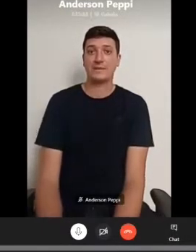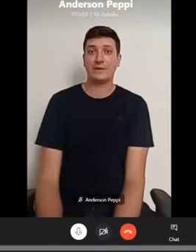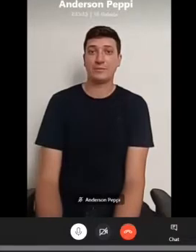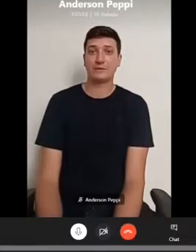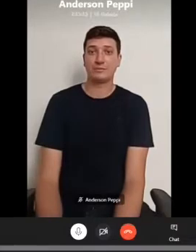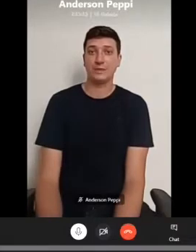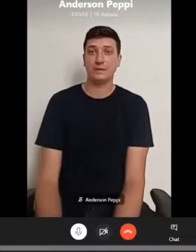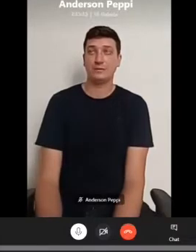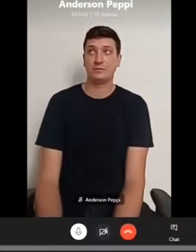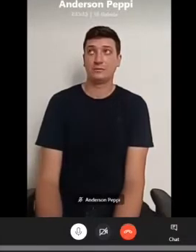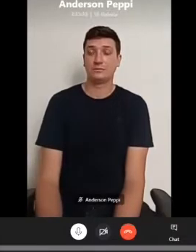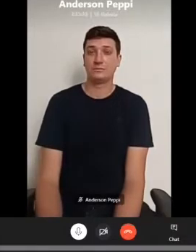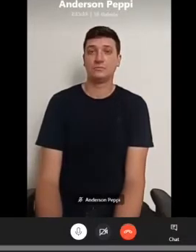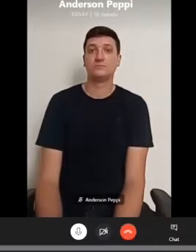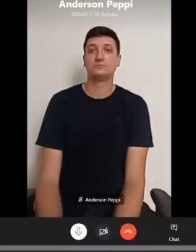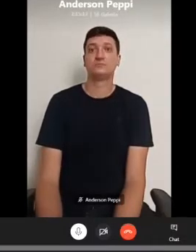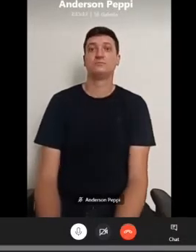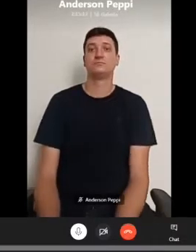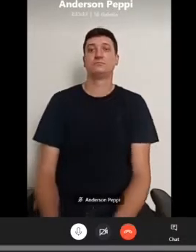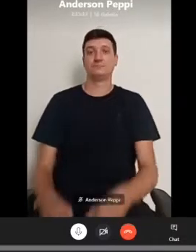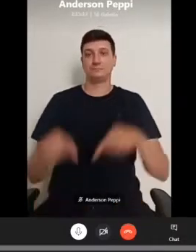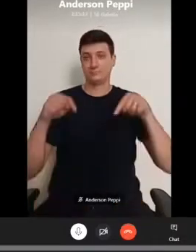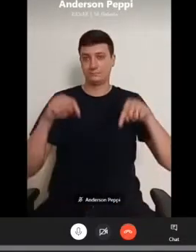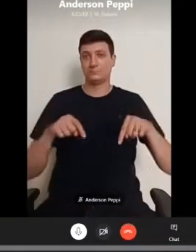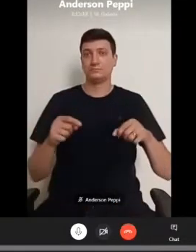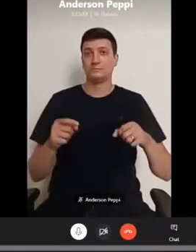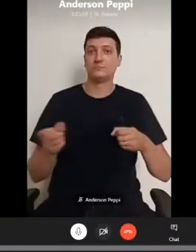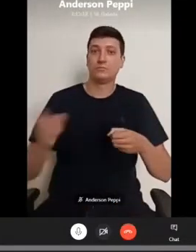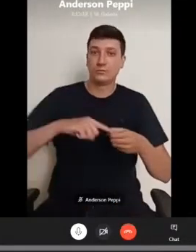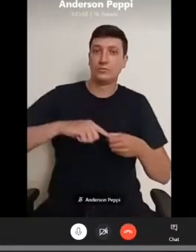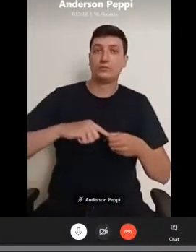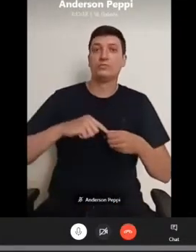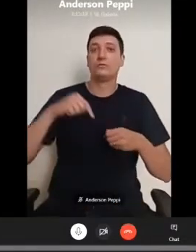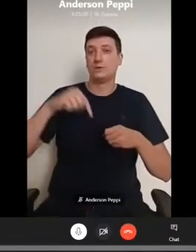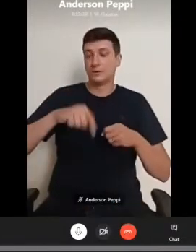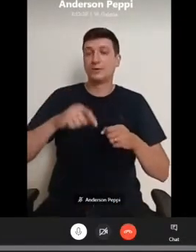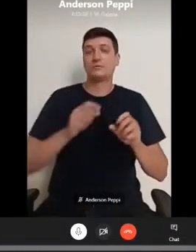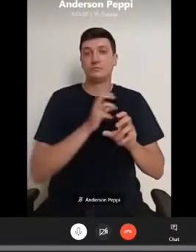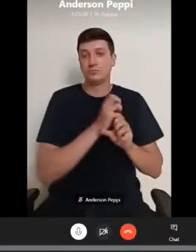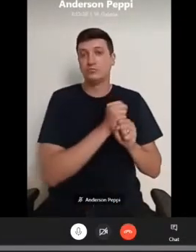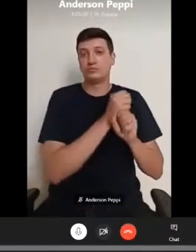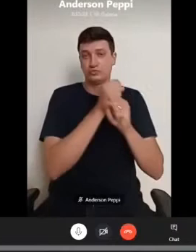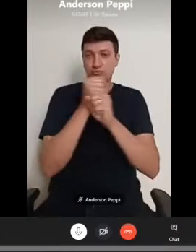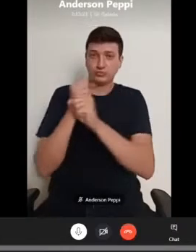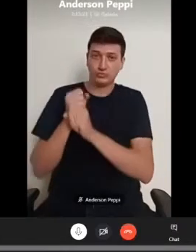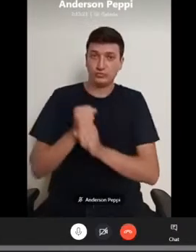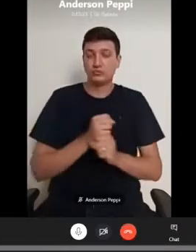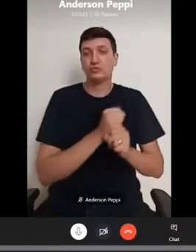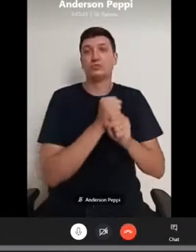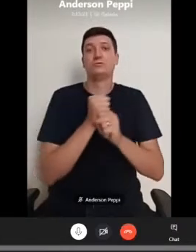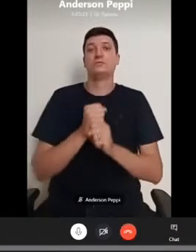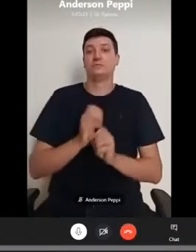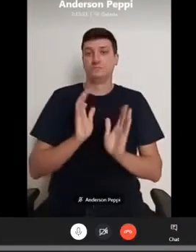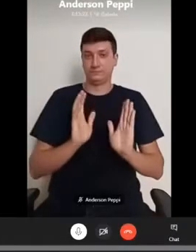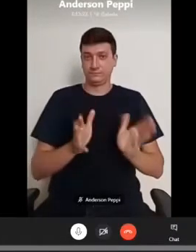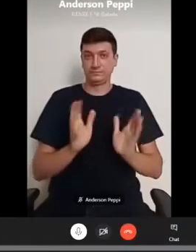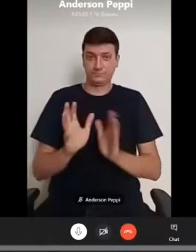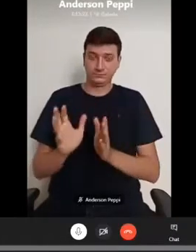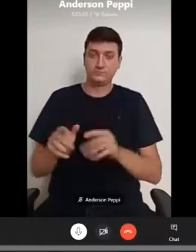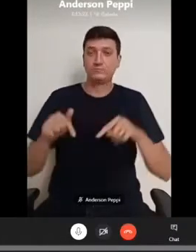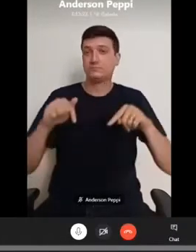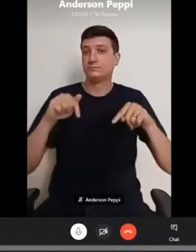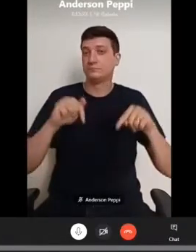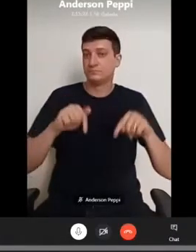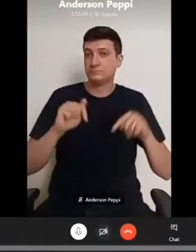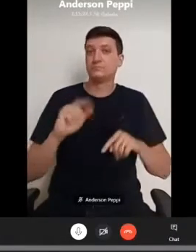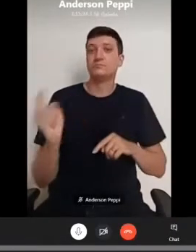Voltando, dando continuidade aí na votação, como todos já declararam os